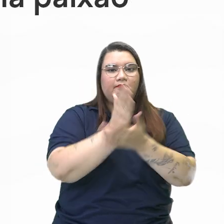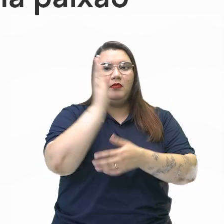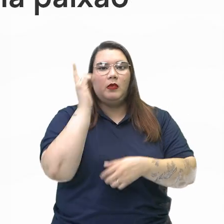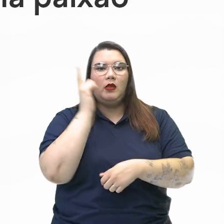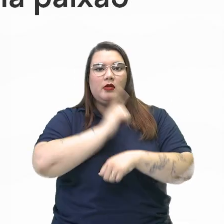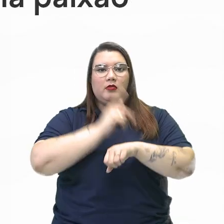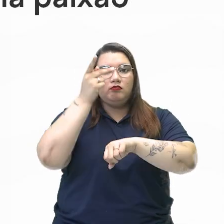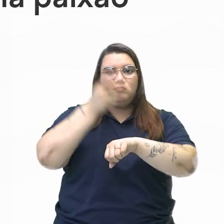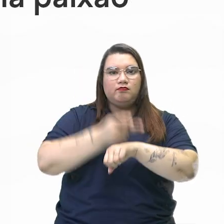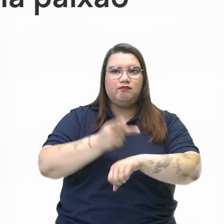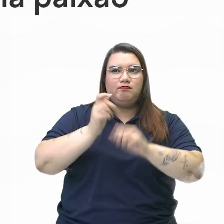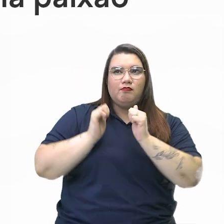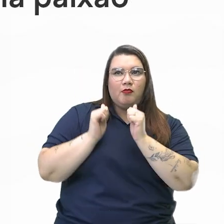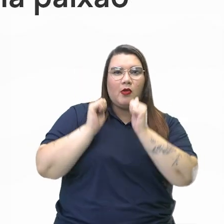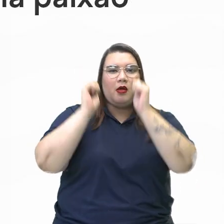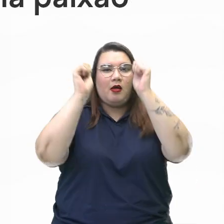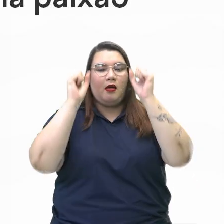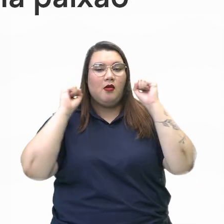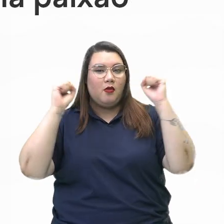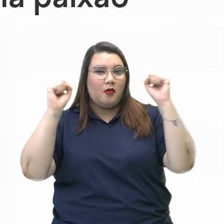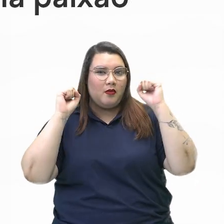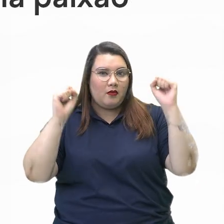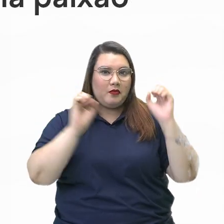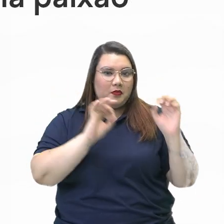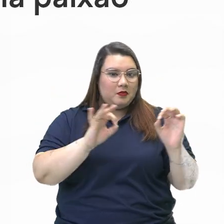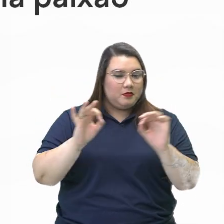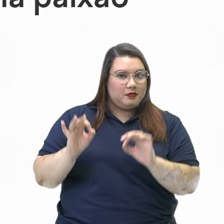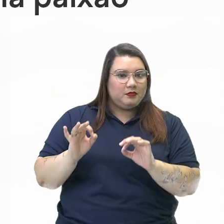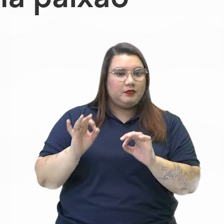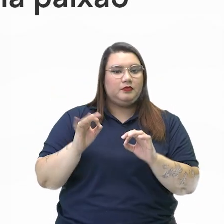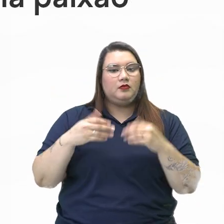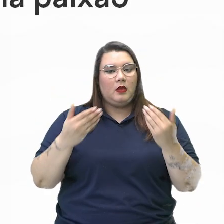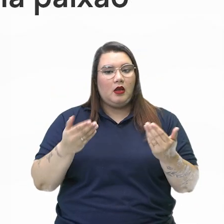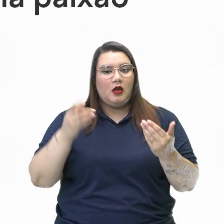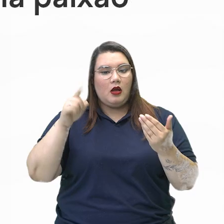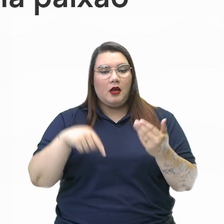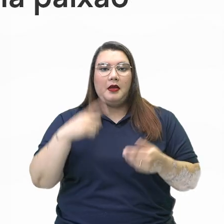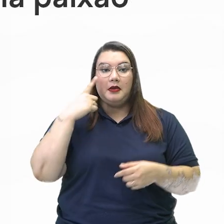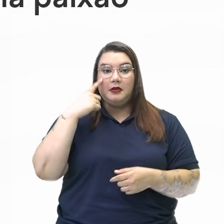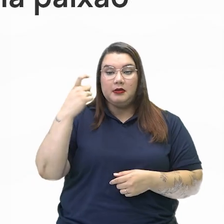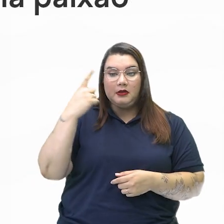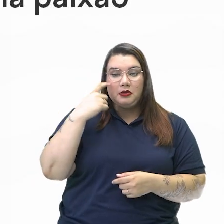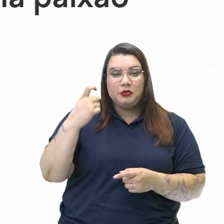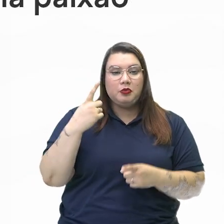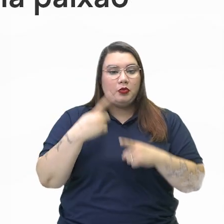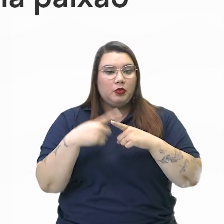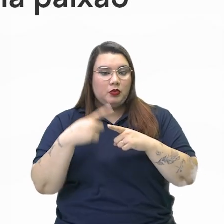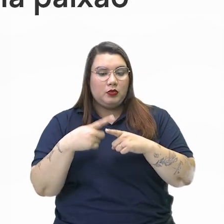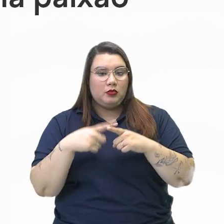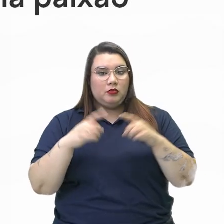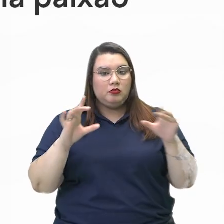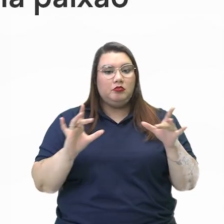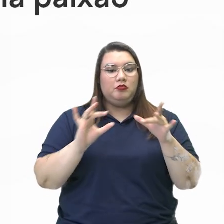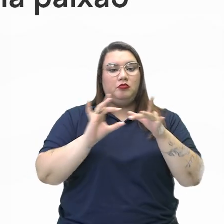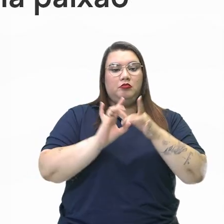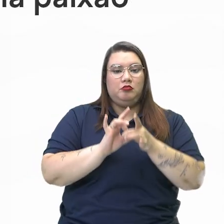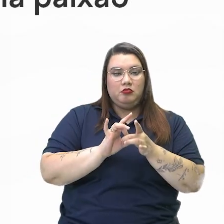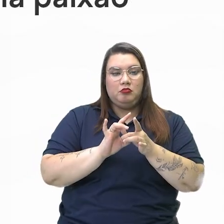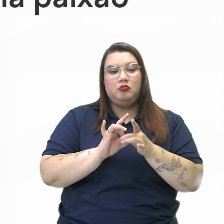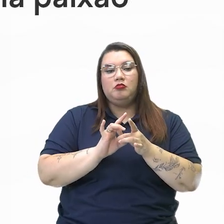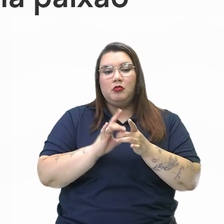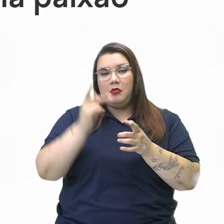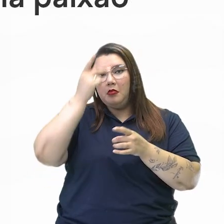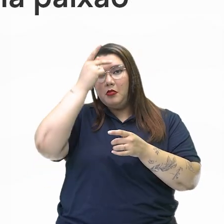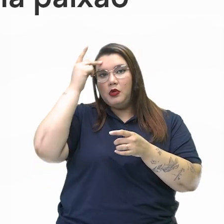levante a taça ali da Copa do Mundo, né? E isso tudo é muito interessante, porque pessoas que nem se